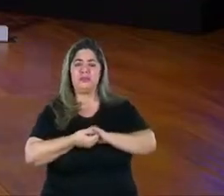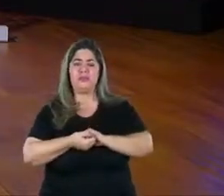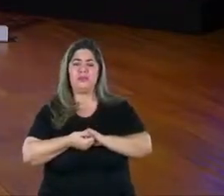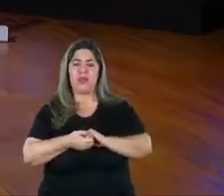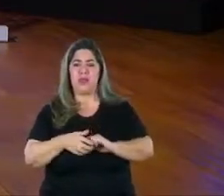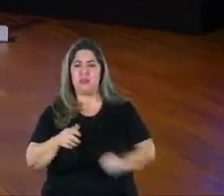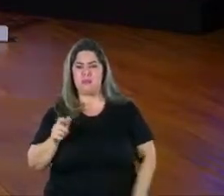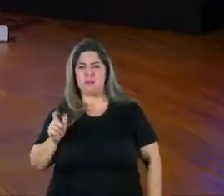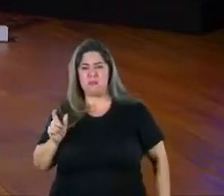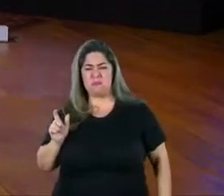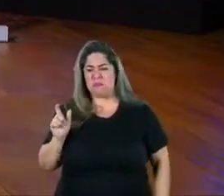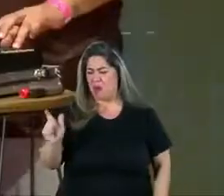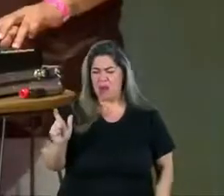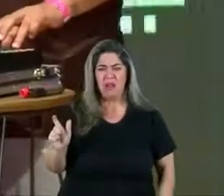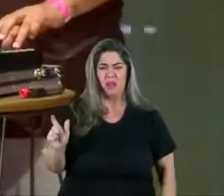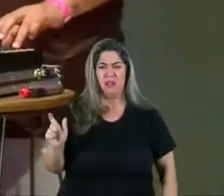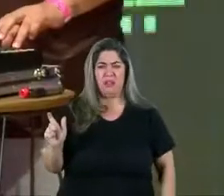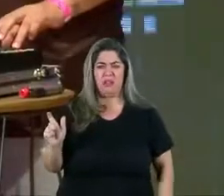palavra.